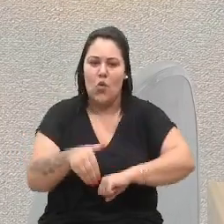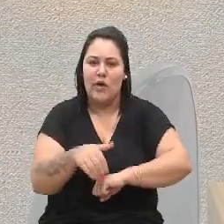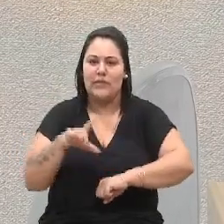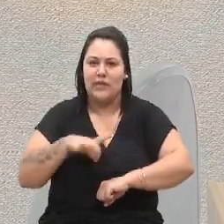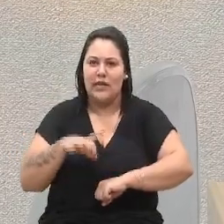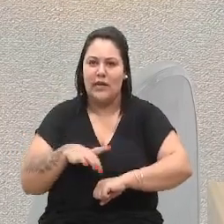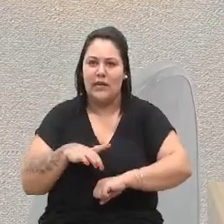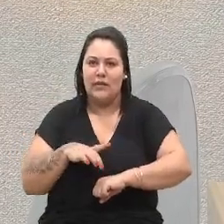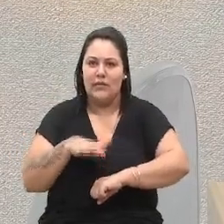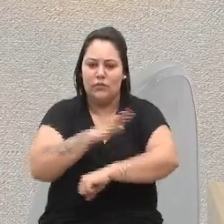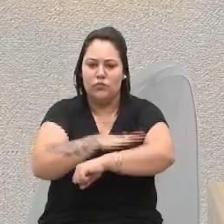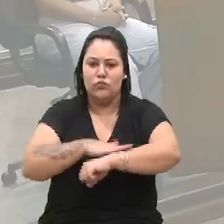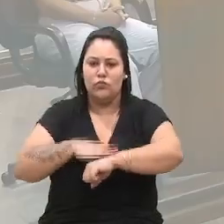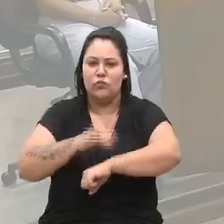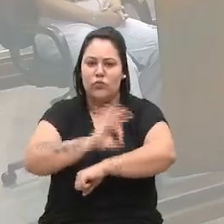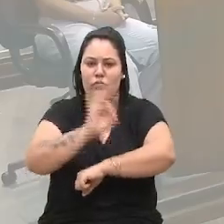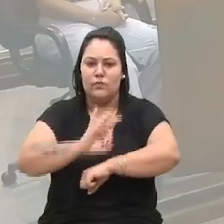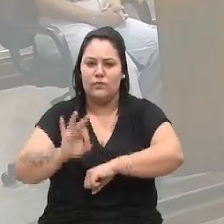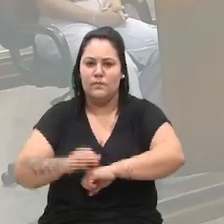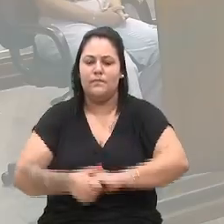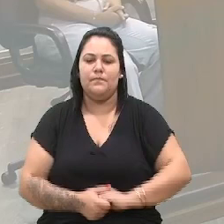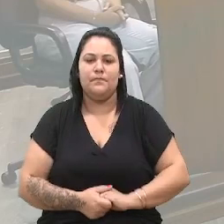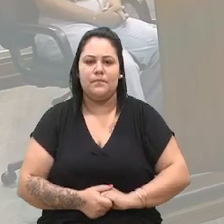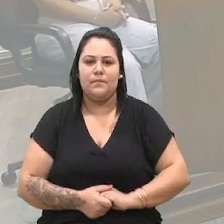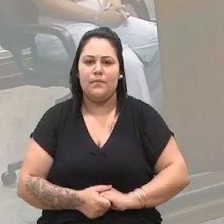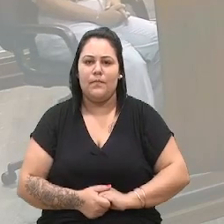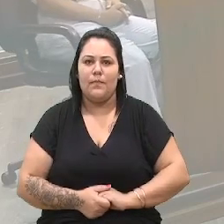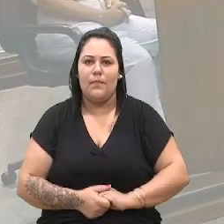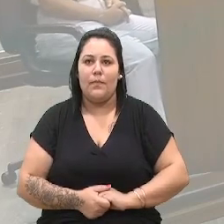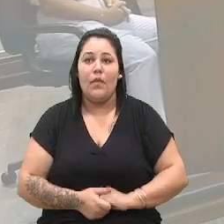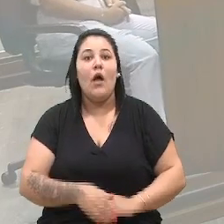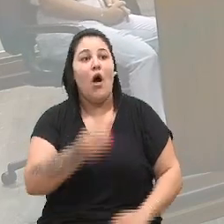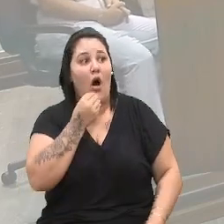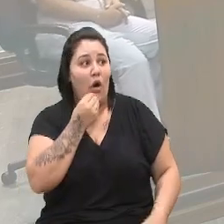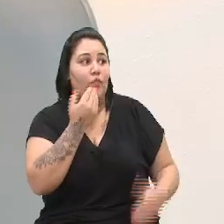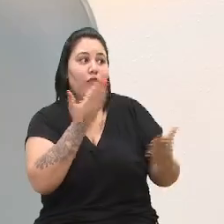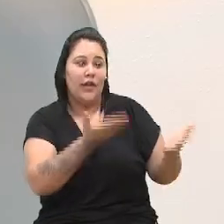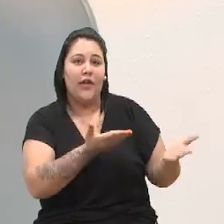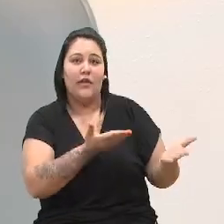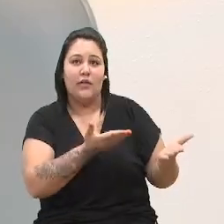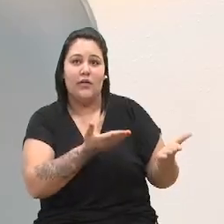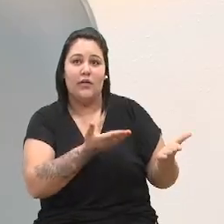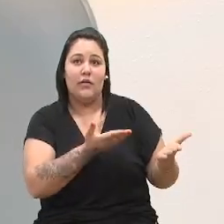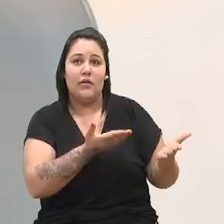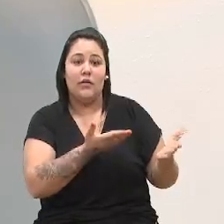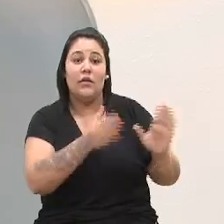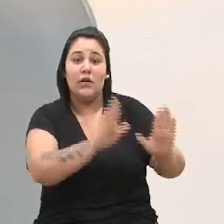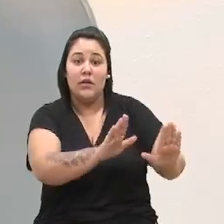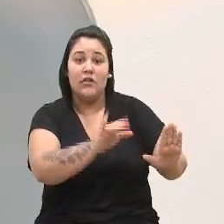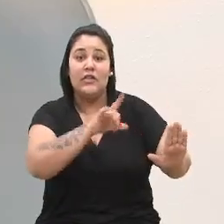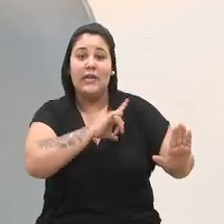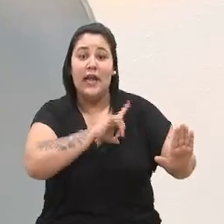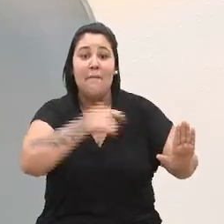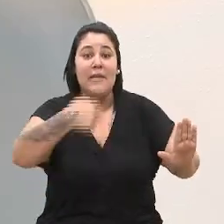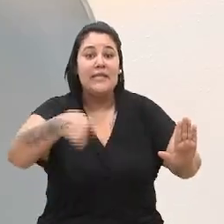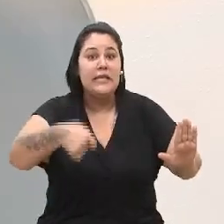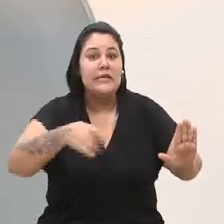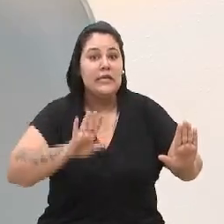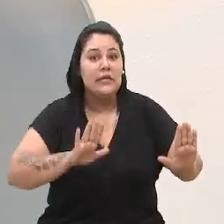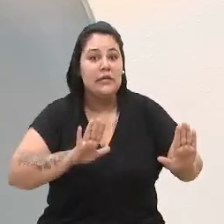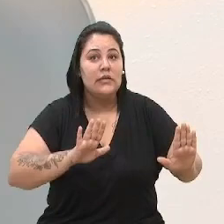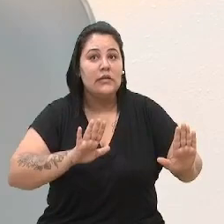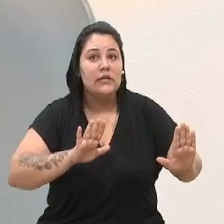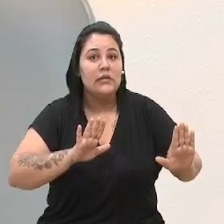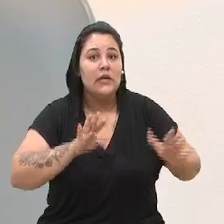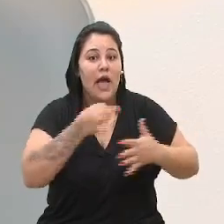pavimentadas. Obrigado. Com asfalto. Obrigado. Desde que elas sejam Desde que precisem, vereador. Esse que é o